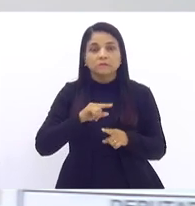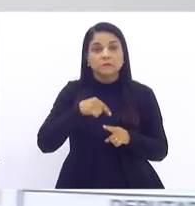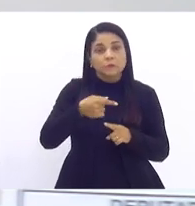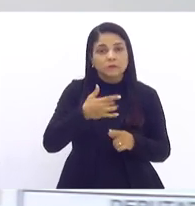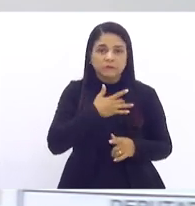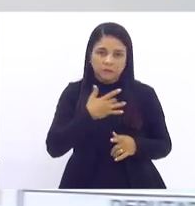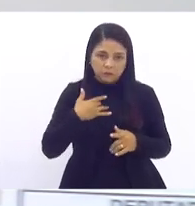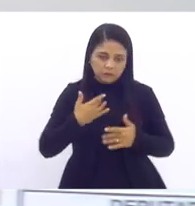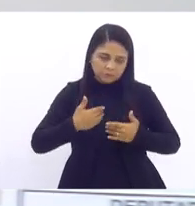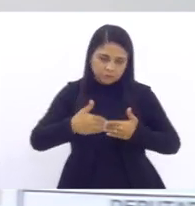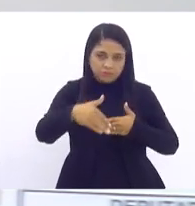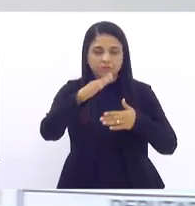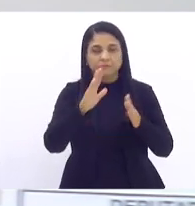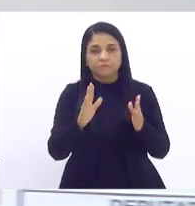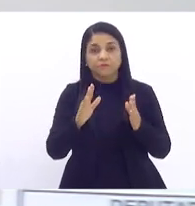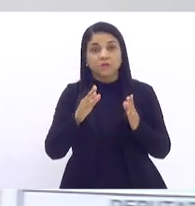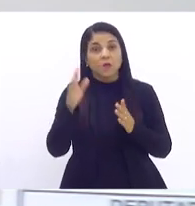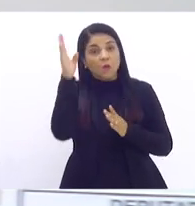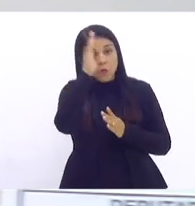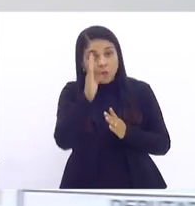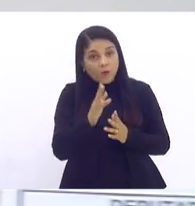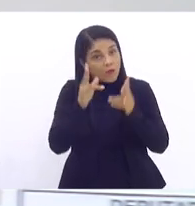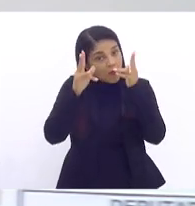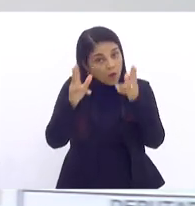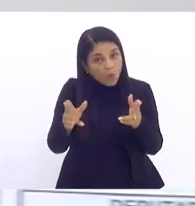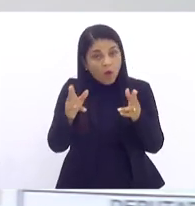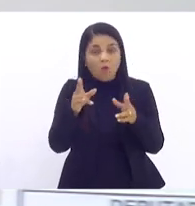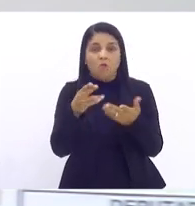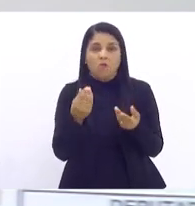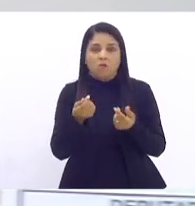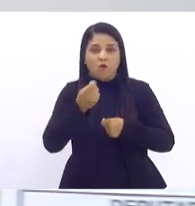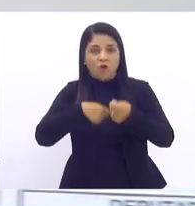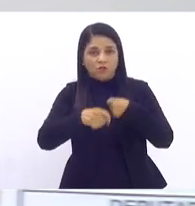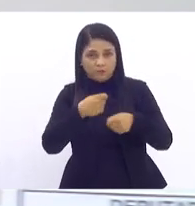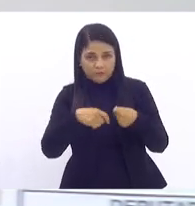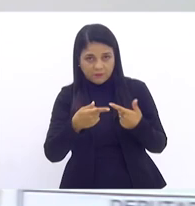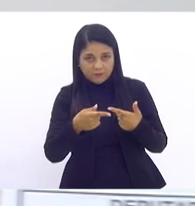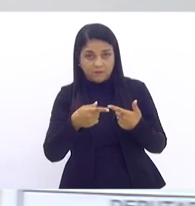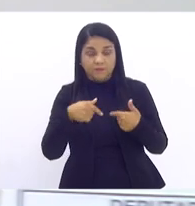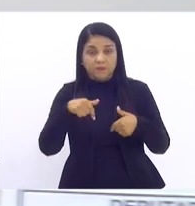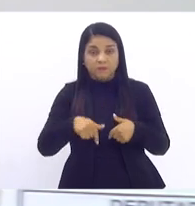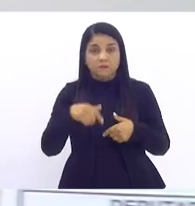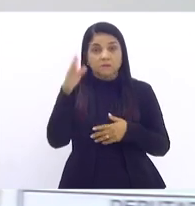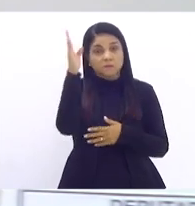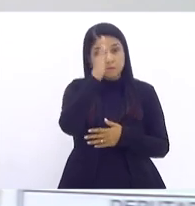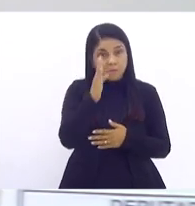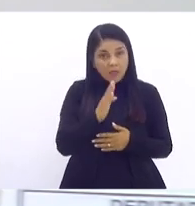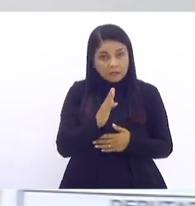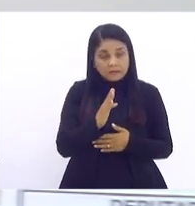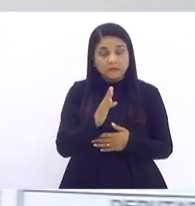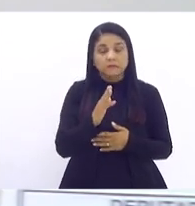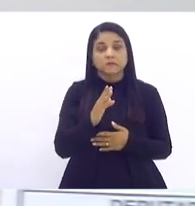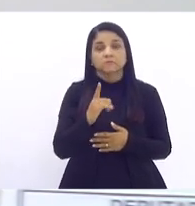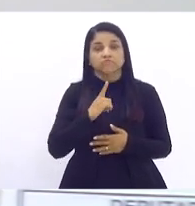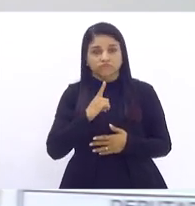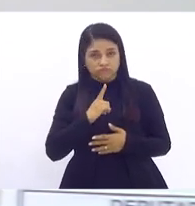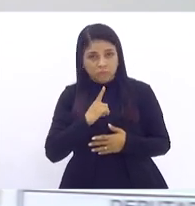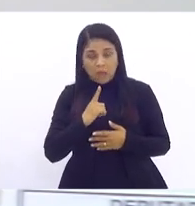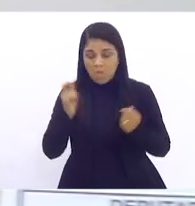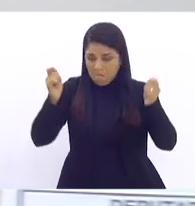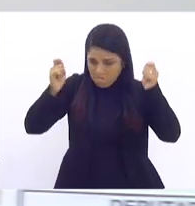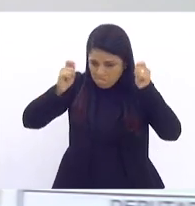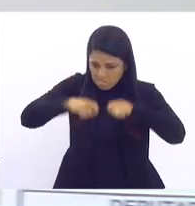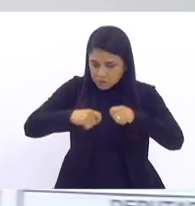no país não é muito diferente nós temos um dos países mais ricos do mundo é um potencial